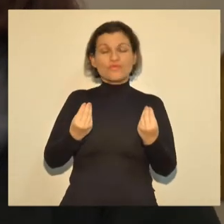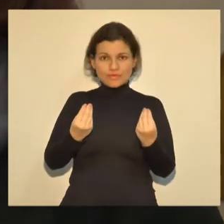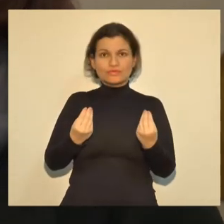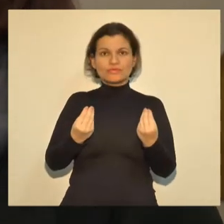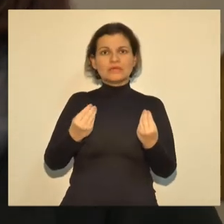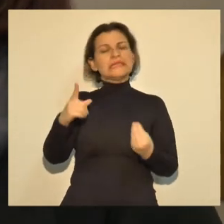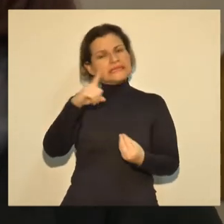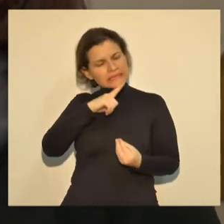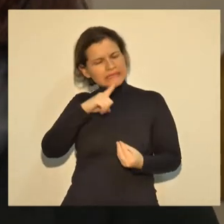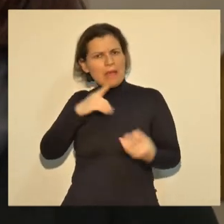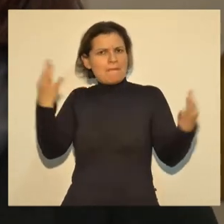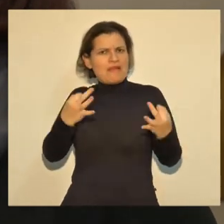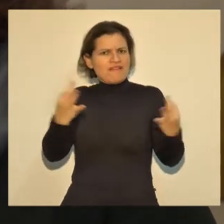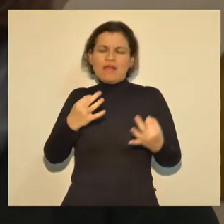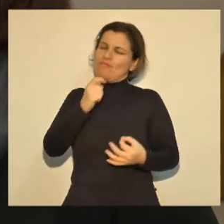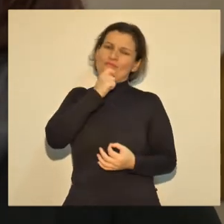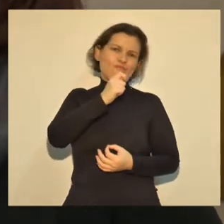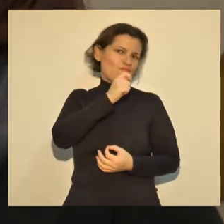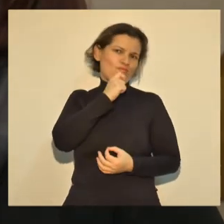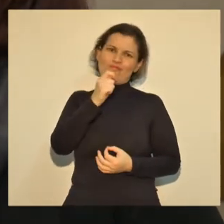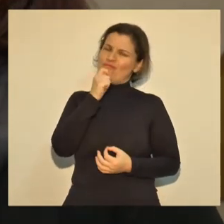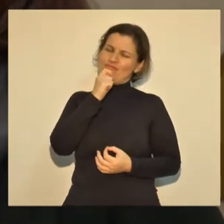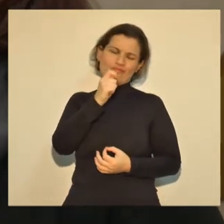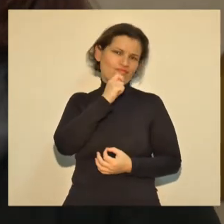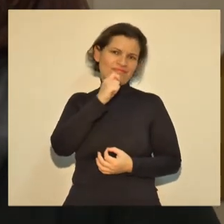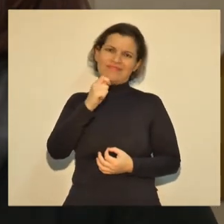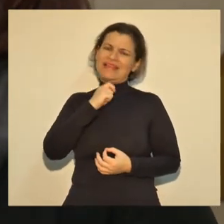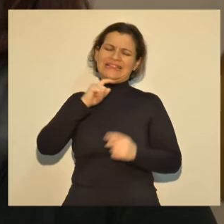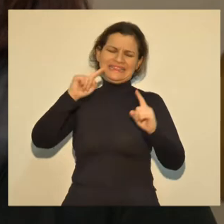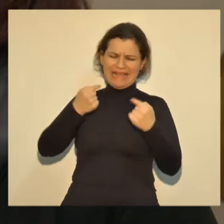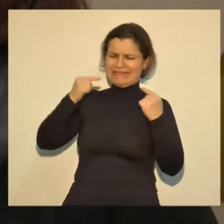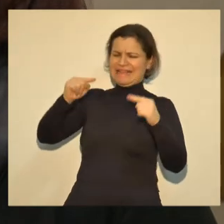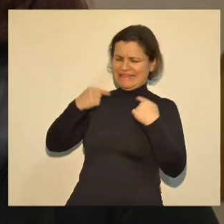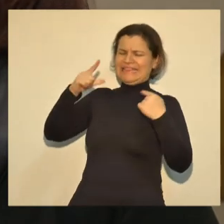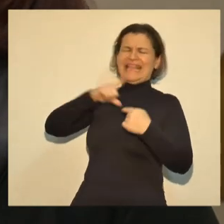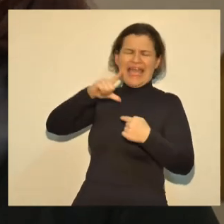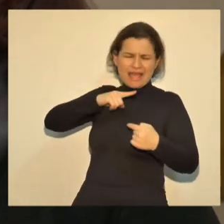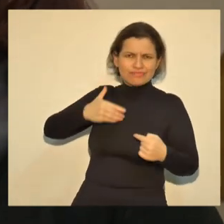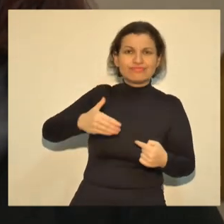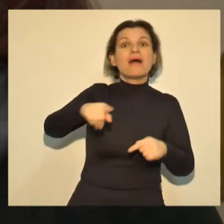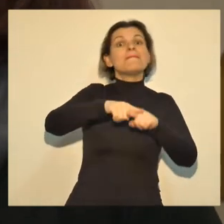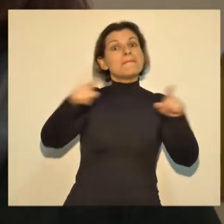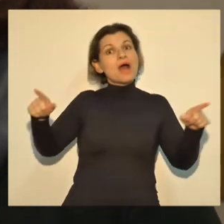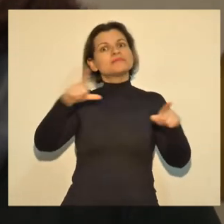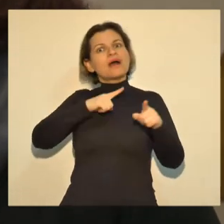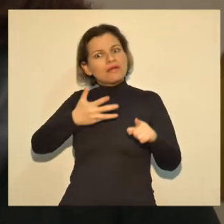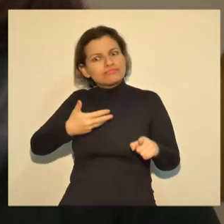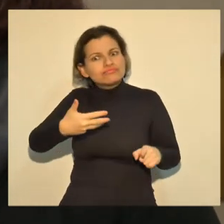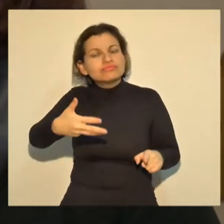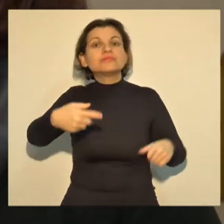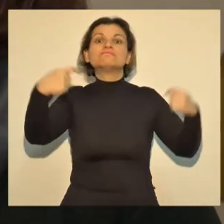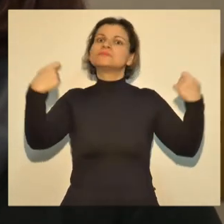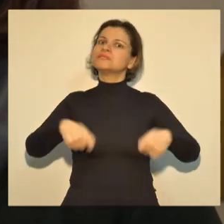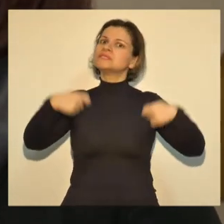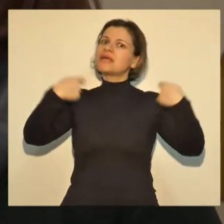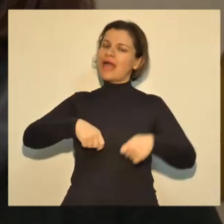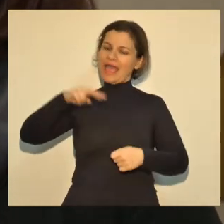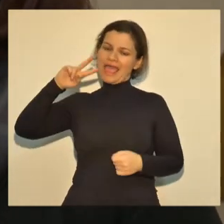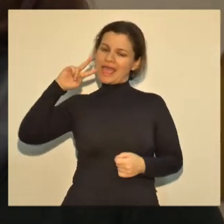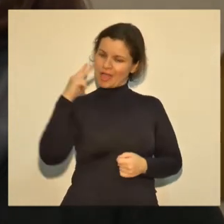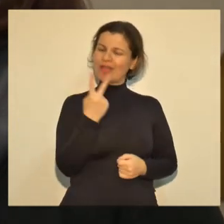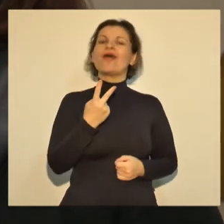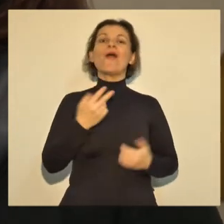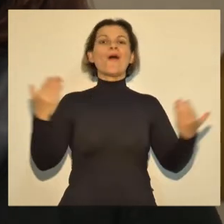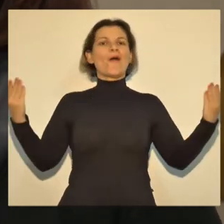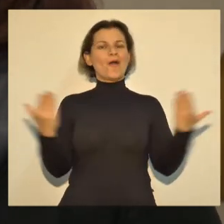bastante. Estamos perfeitos? Não, não estamos. Temos muitos desafios a crescer? Temos. Mas temos avanços que precisamos